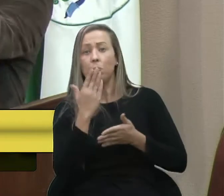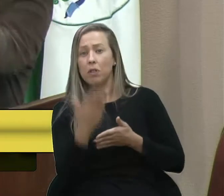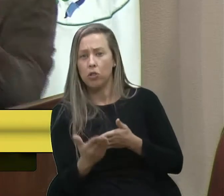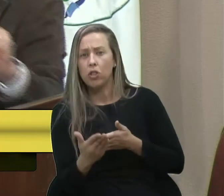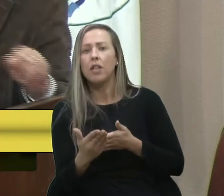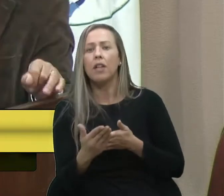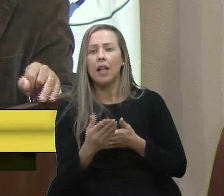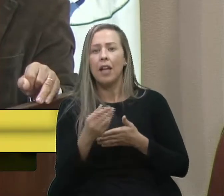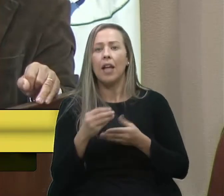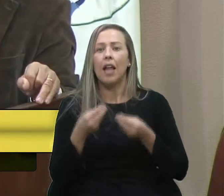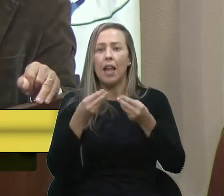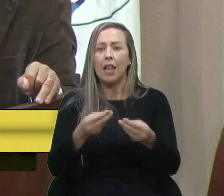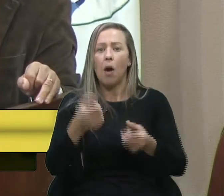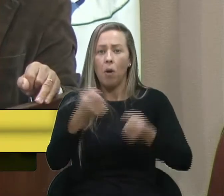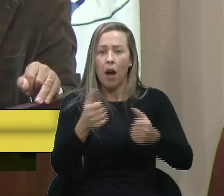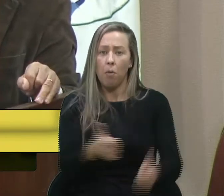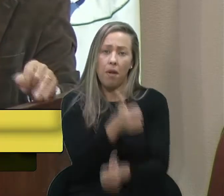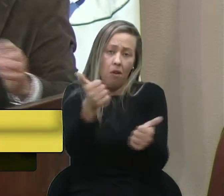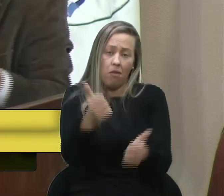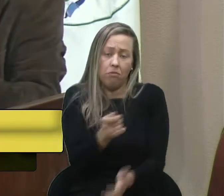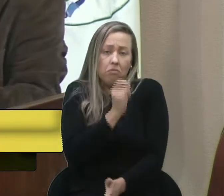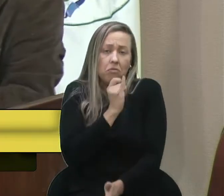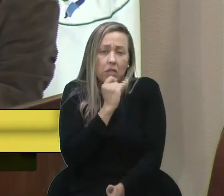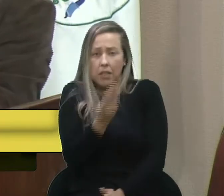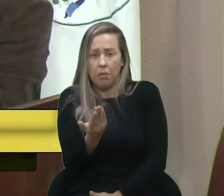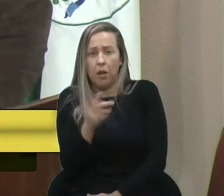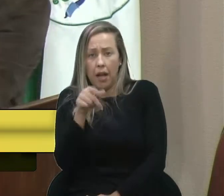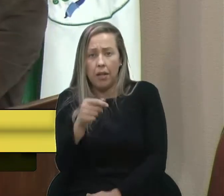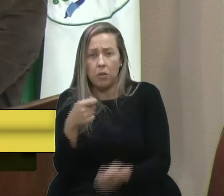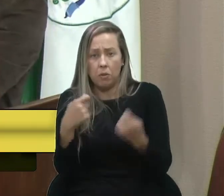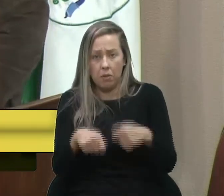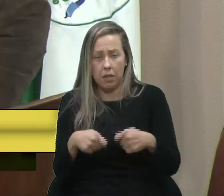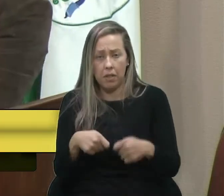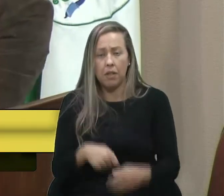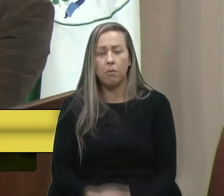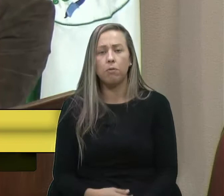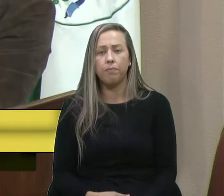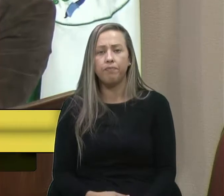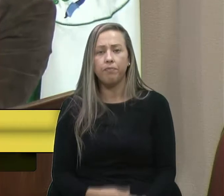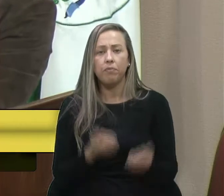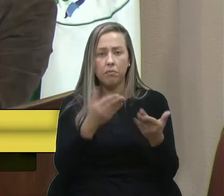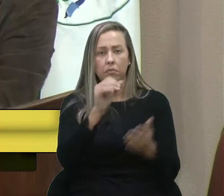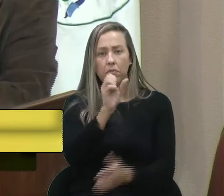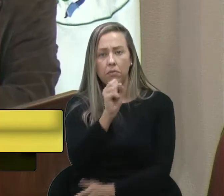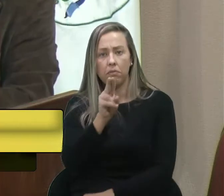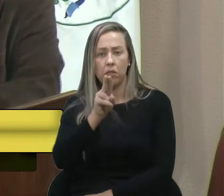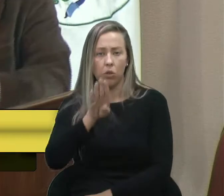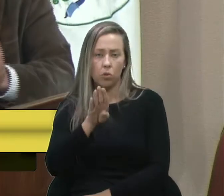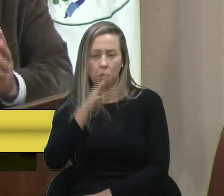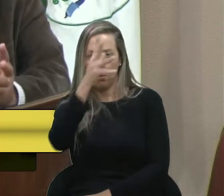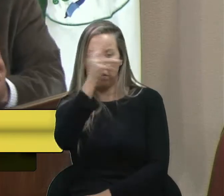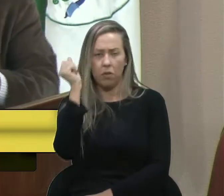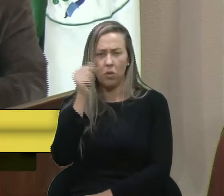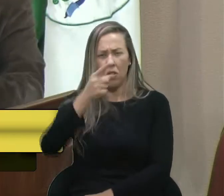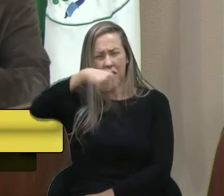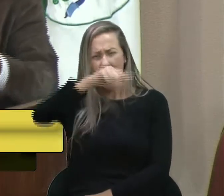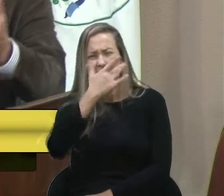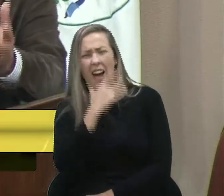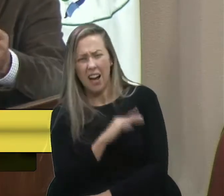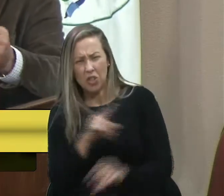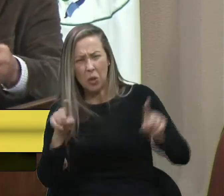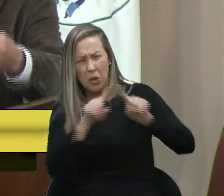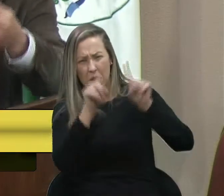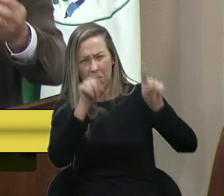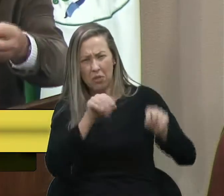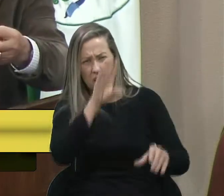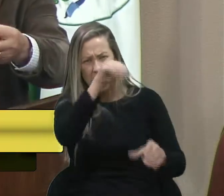um carro mais potente, então. Então, é isso que precisamos dar para as subprefeituras. Tu acha que os funcionários que estão lá